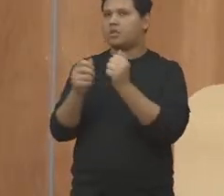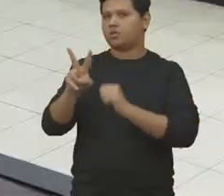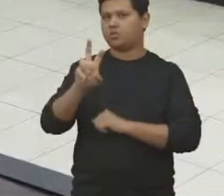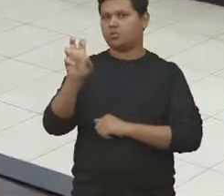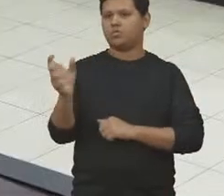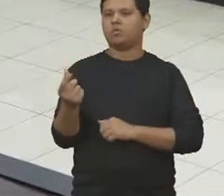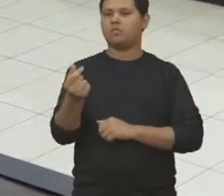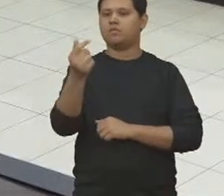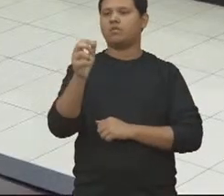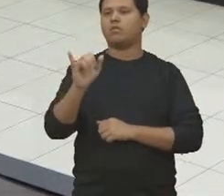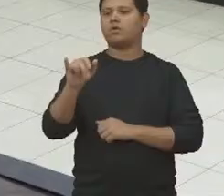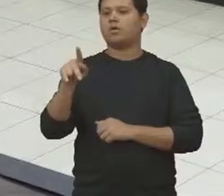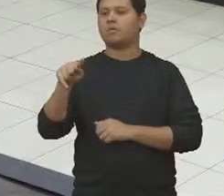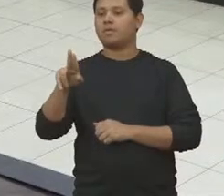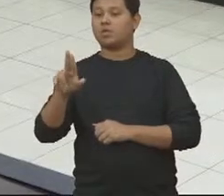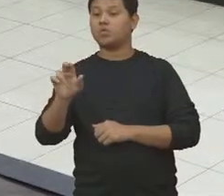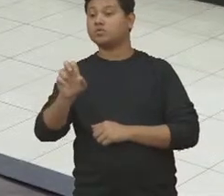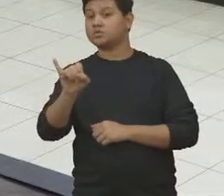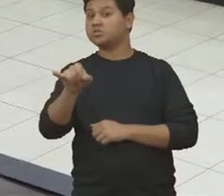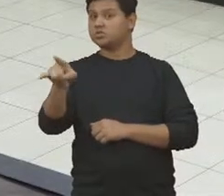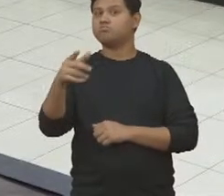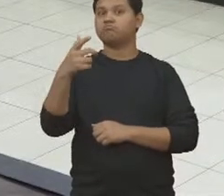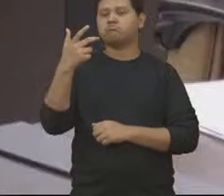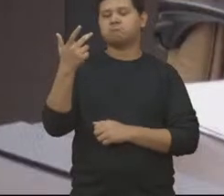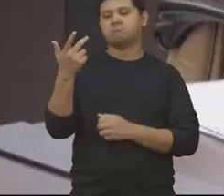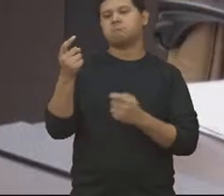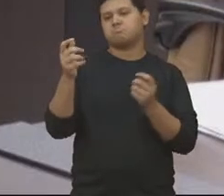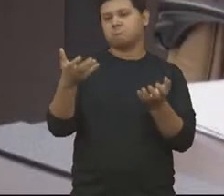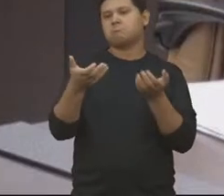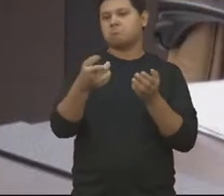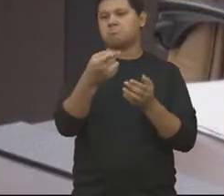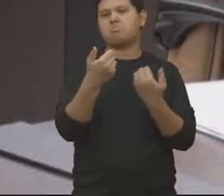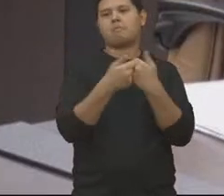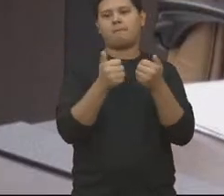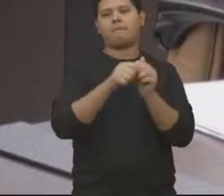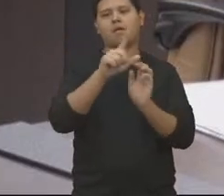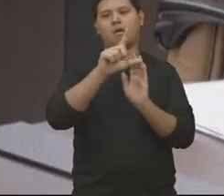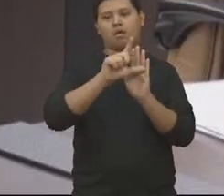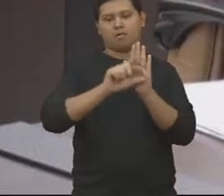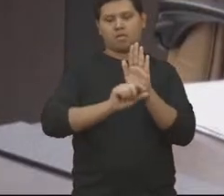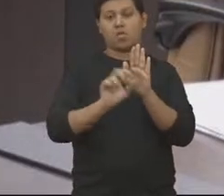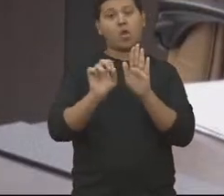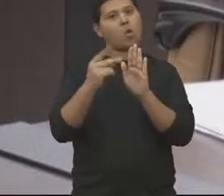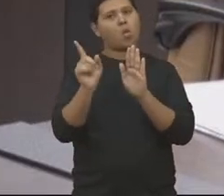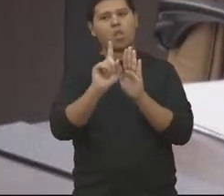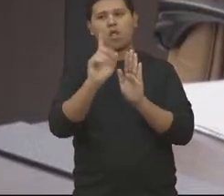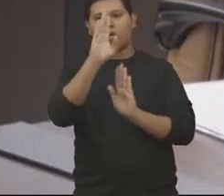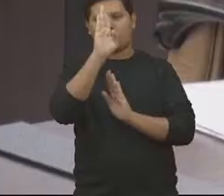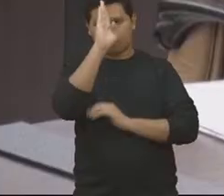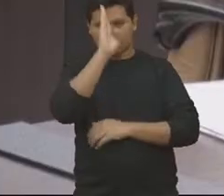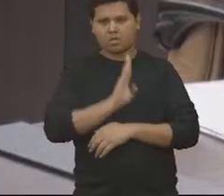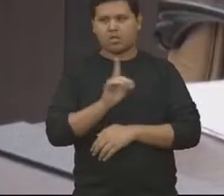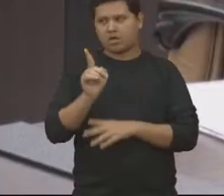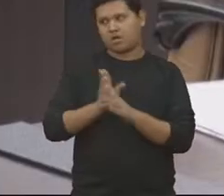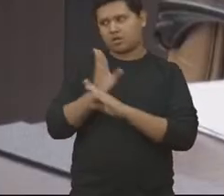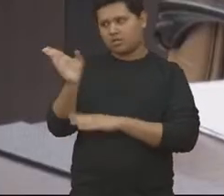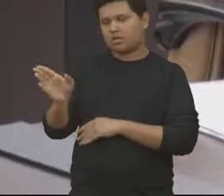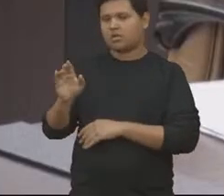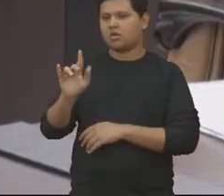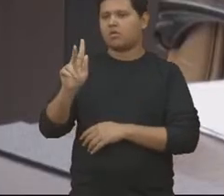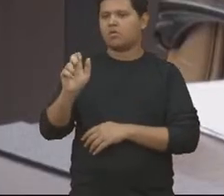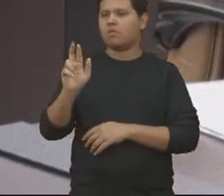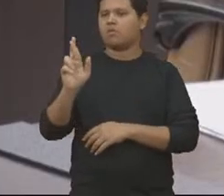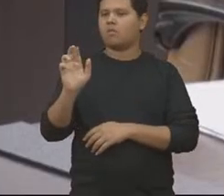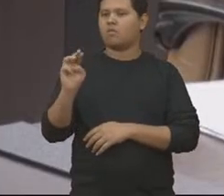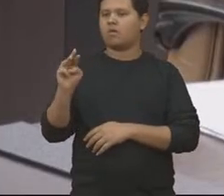do IPTU, se algum jacariense quiser pagar um vale de transporte menor e mudar, ou não pagar vale de transporte, ir para Guararema, o IPTU